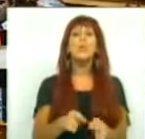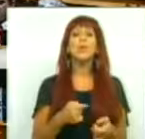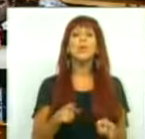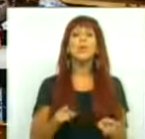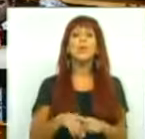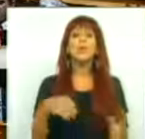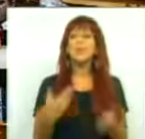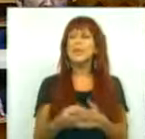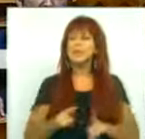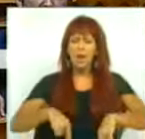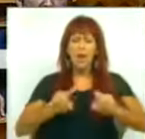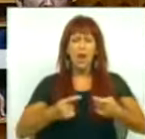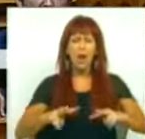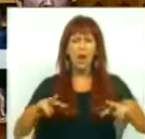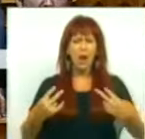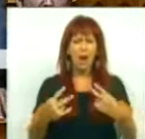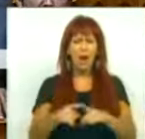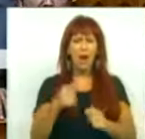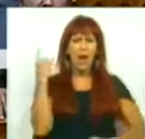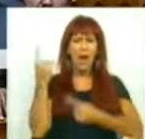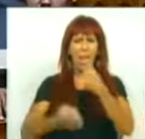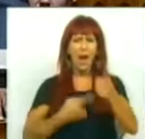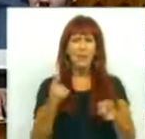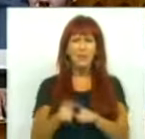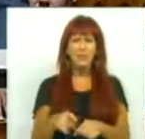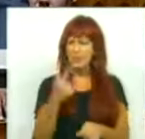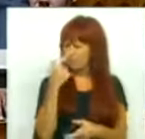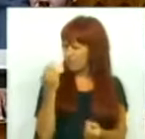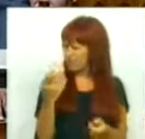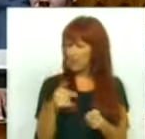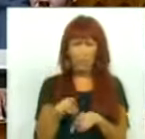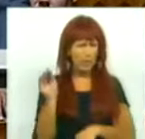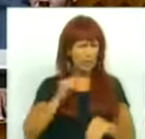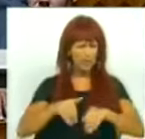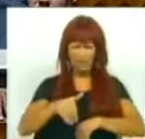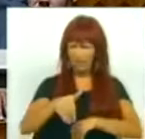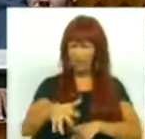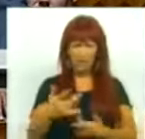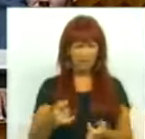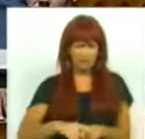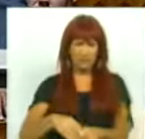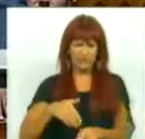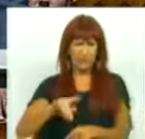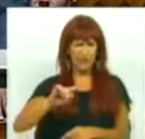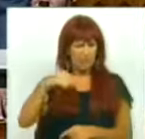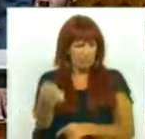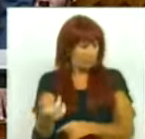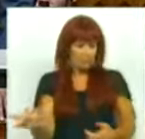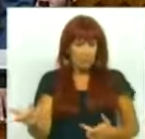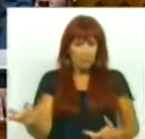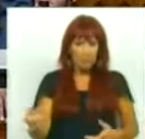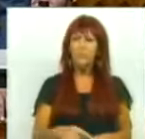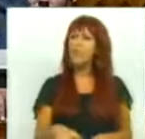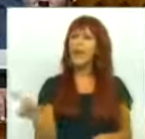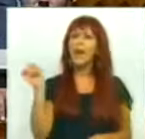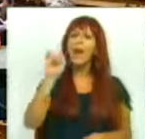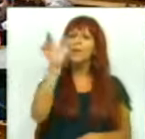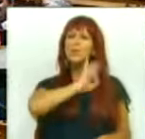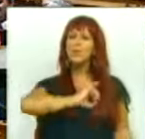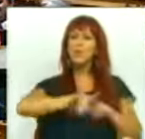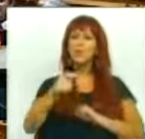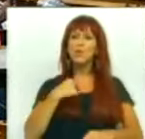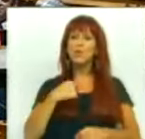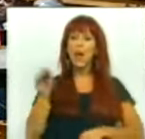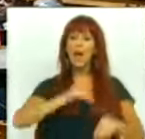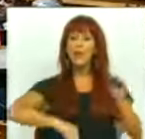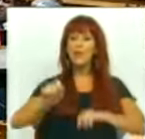pensa de tal forma em si próprio, que às vezes até parece que vai ter eleições já na próxima semana. Não, senhores deputados,